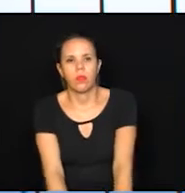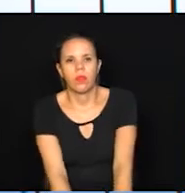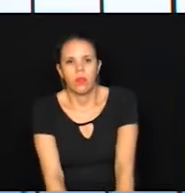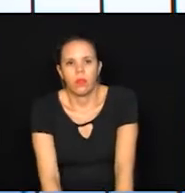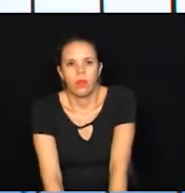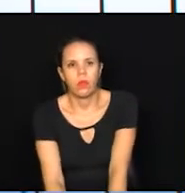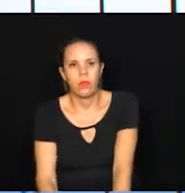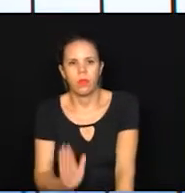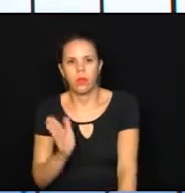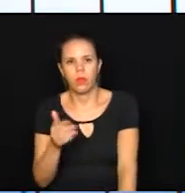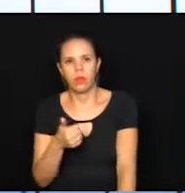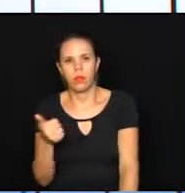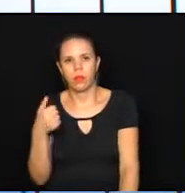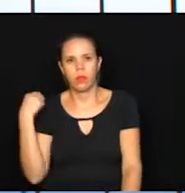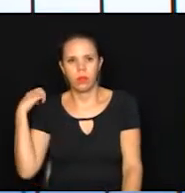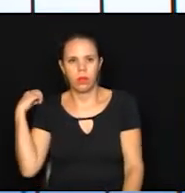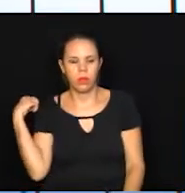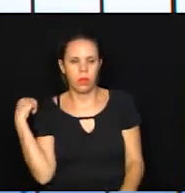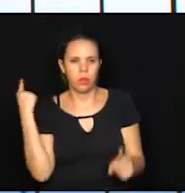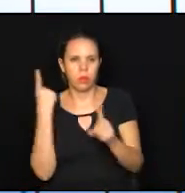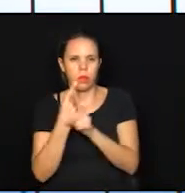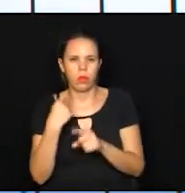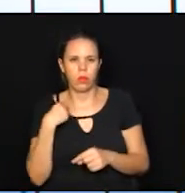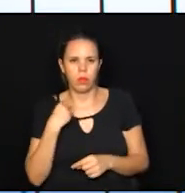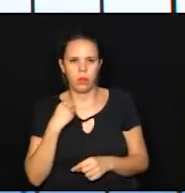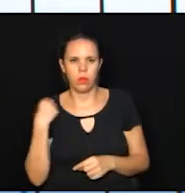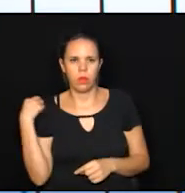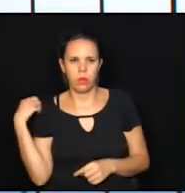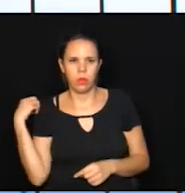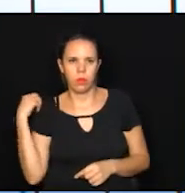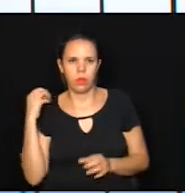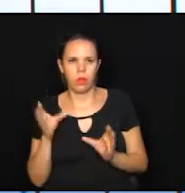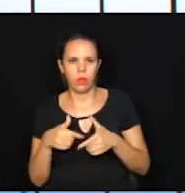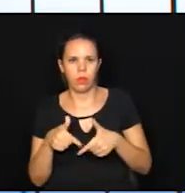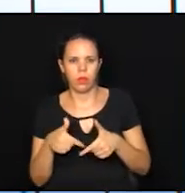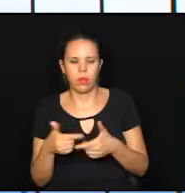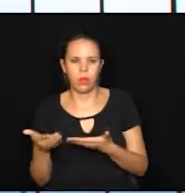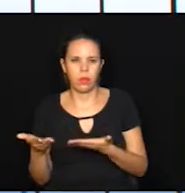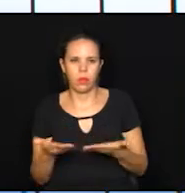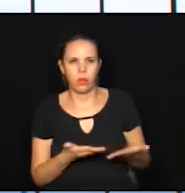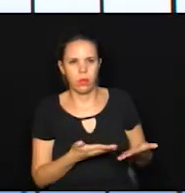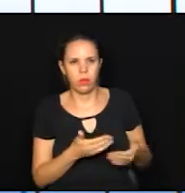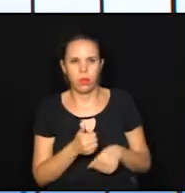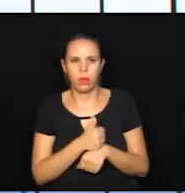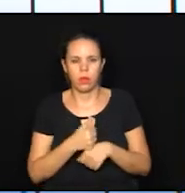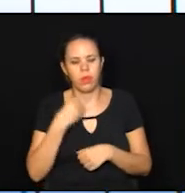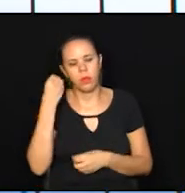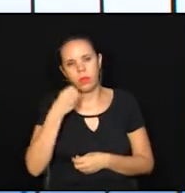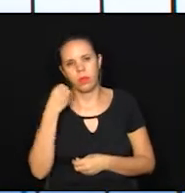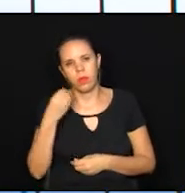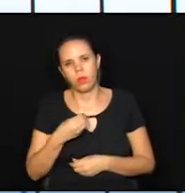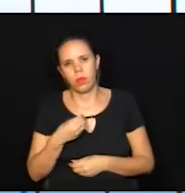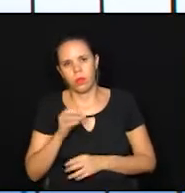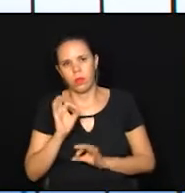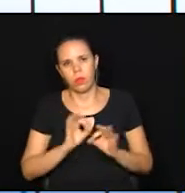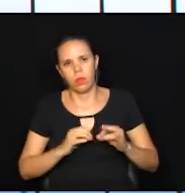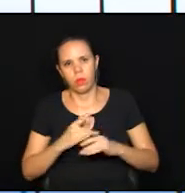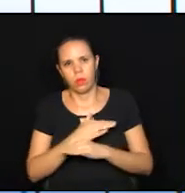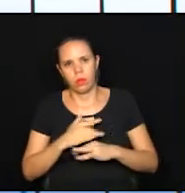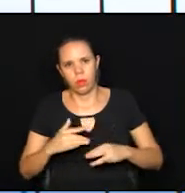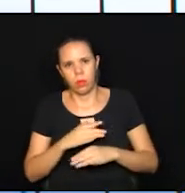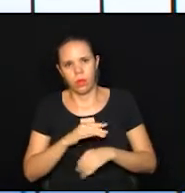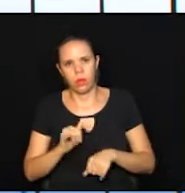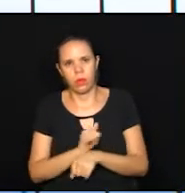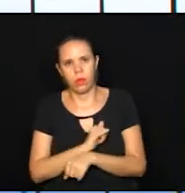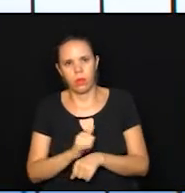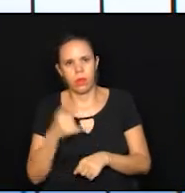Olha, já nesse primeiro encontro, a comissão recebeu uma especialista em planejamento urbano